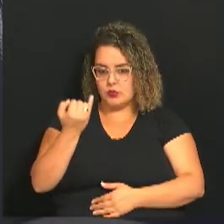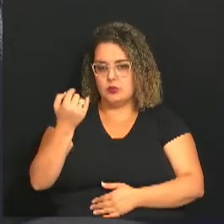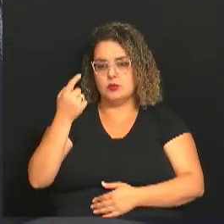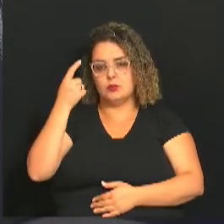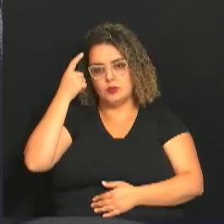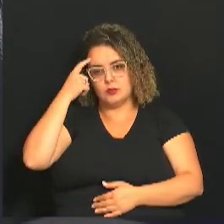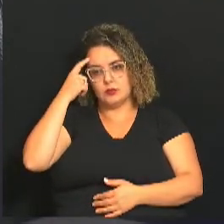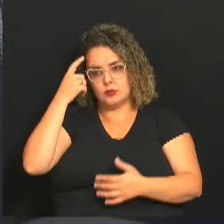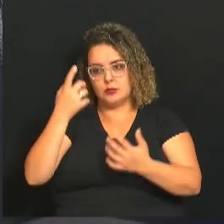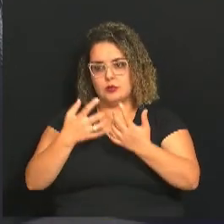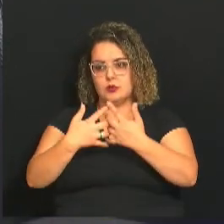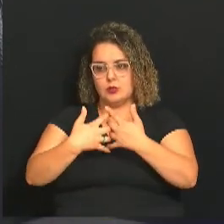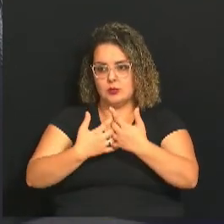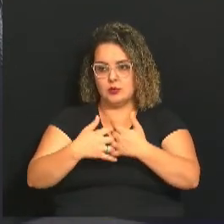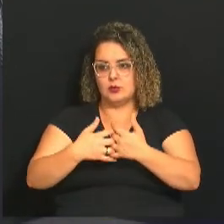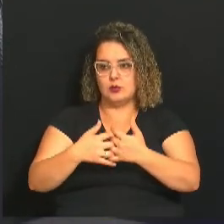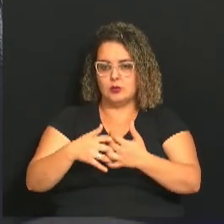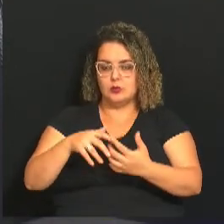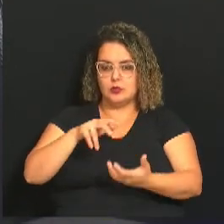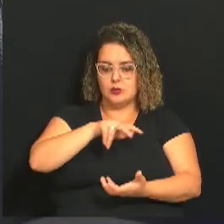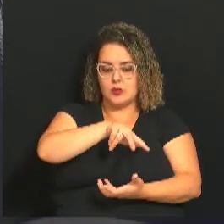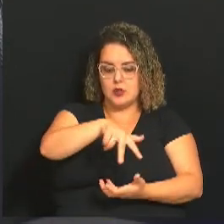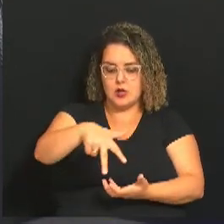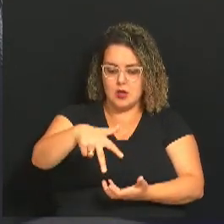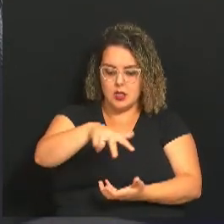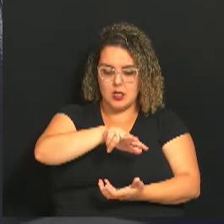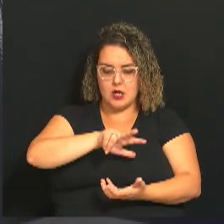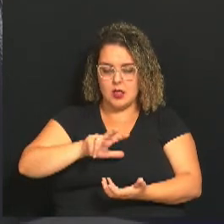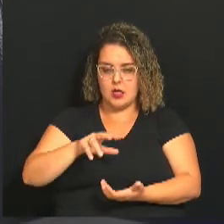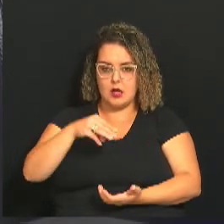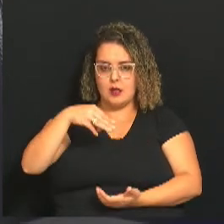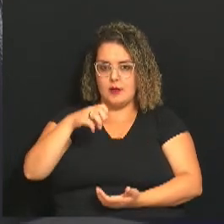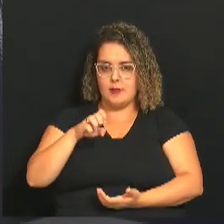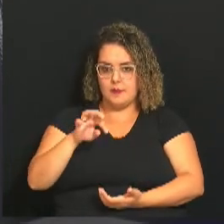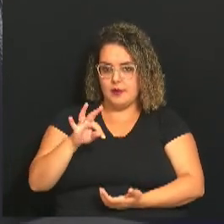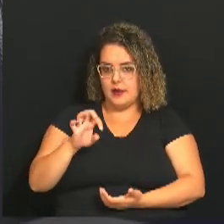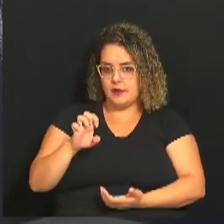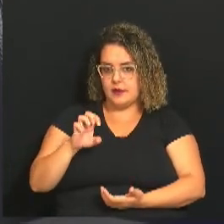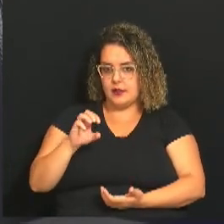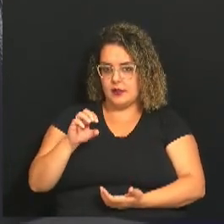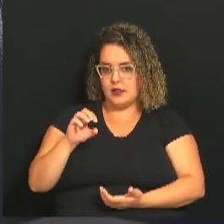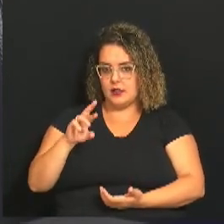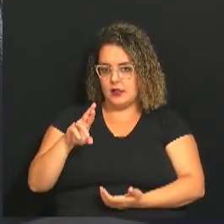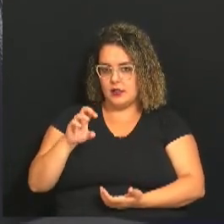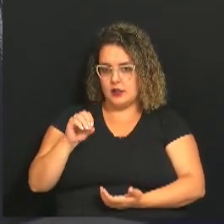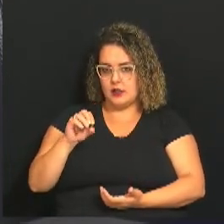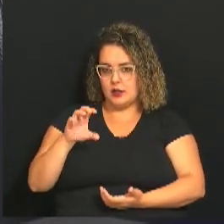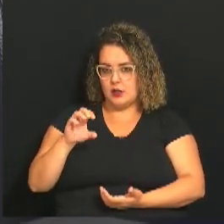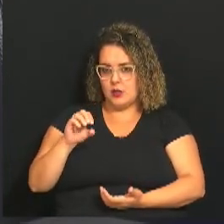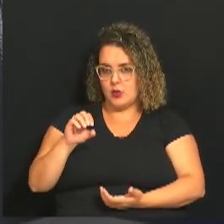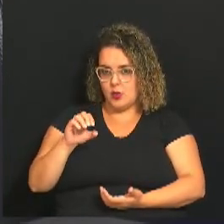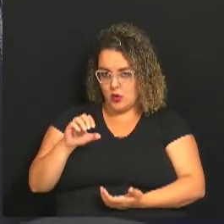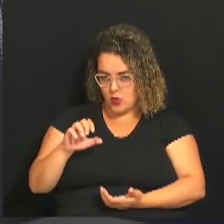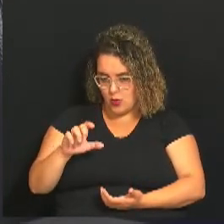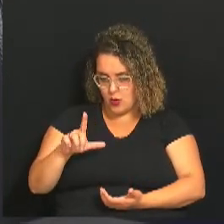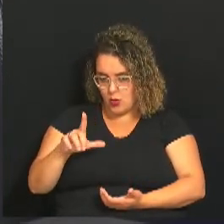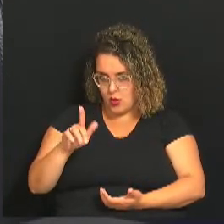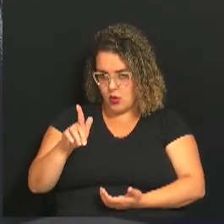no radar meteorológico. Mas a estrutura que nós temos hoje, qual que é a precisão,